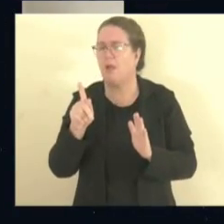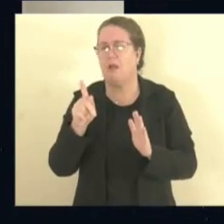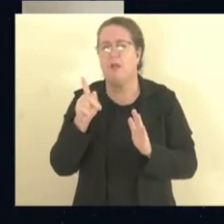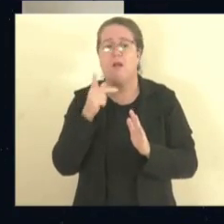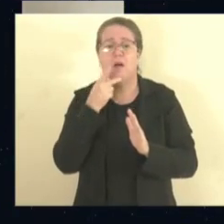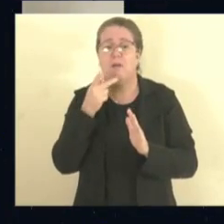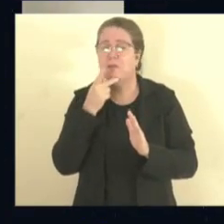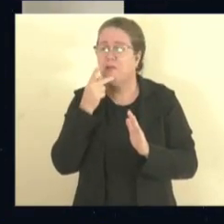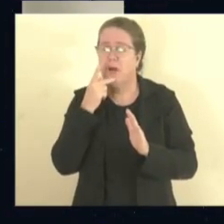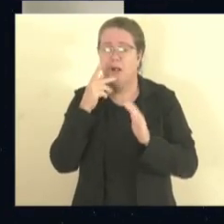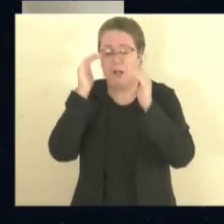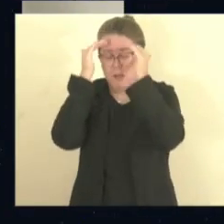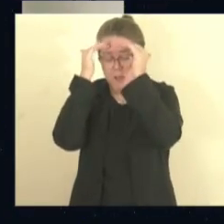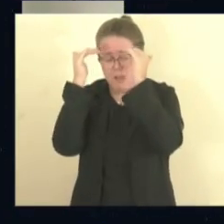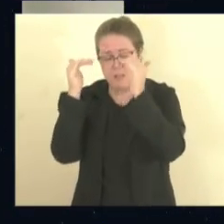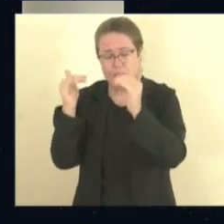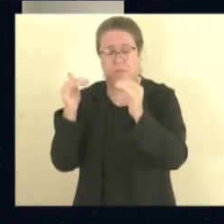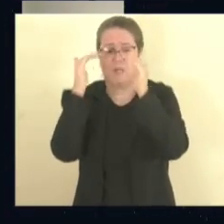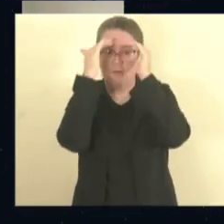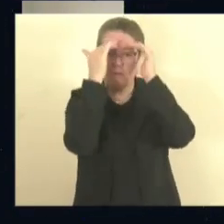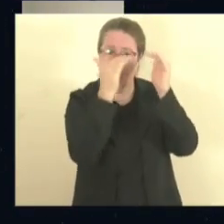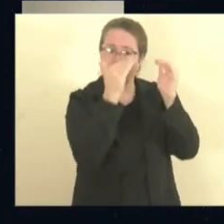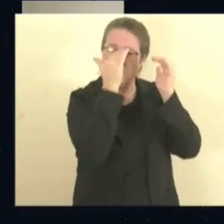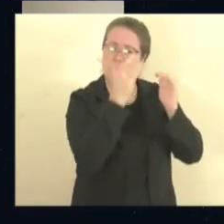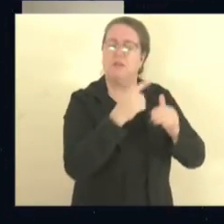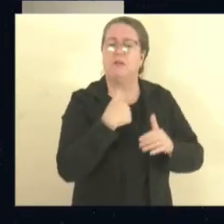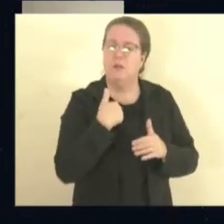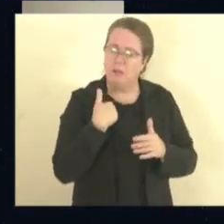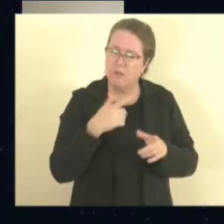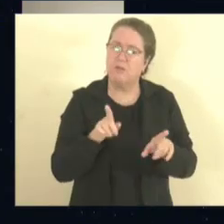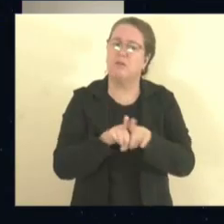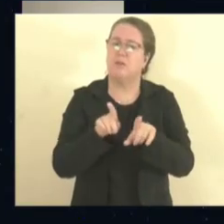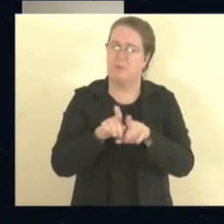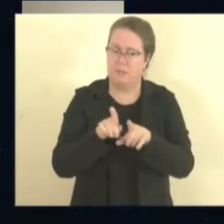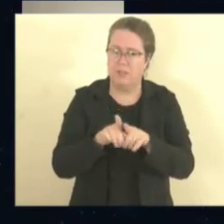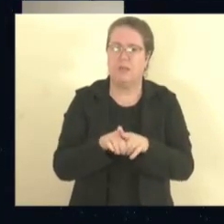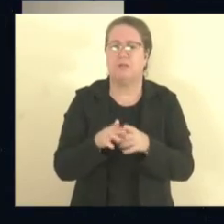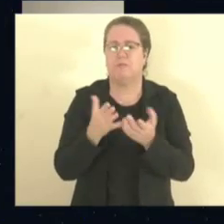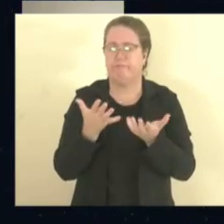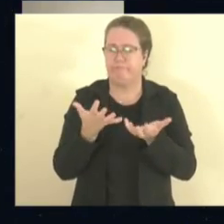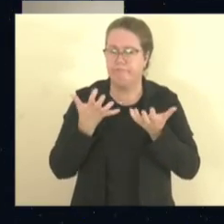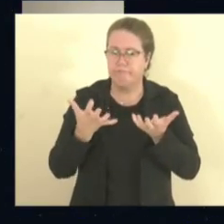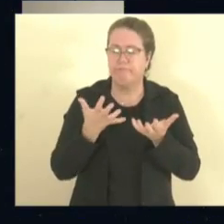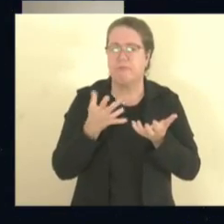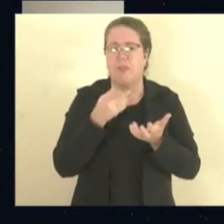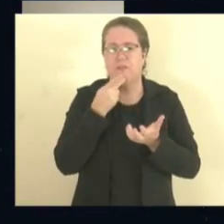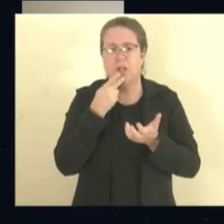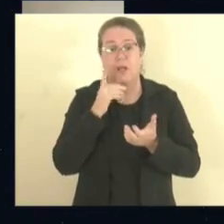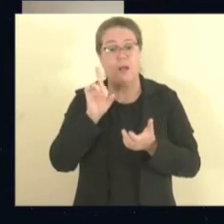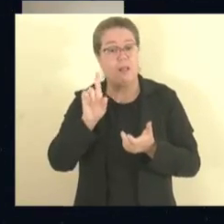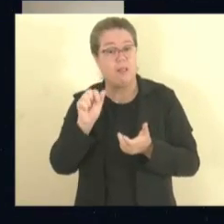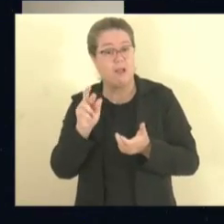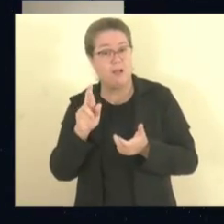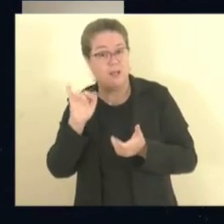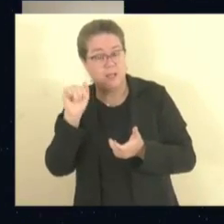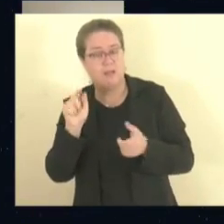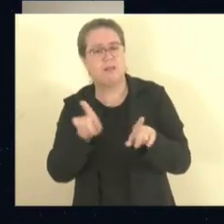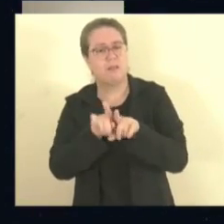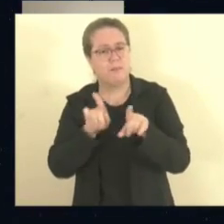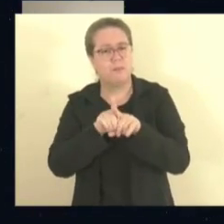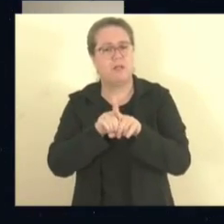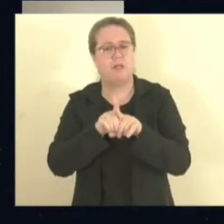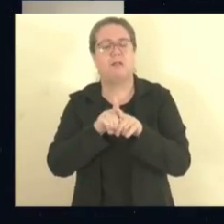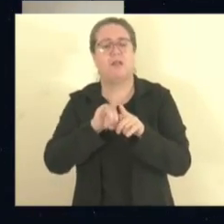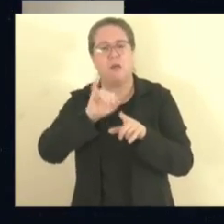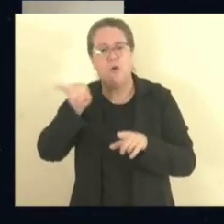e pertinentes. E graças a Deus, agora o deputado Dari teve a oportunidade, como líder do governo, de esclarecer as dúvidas, inclusive